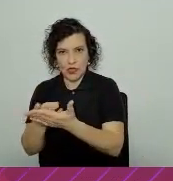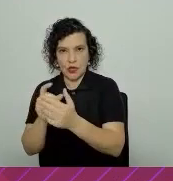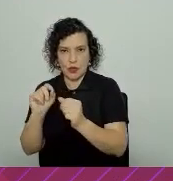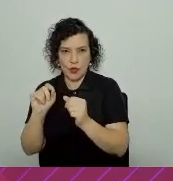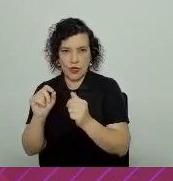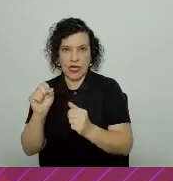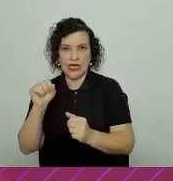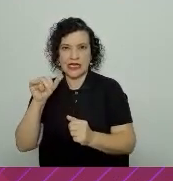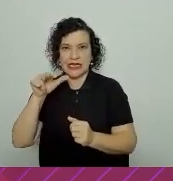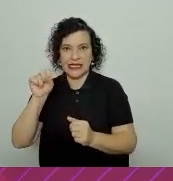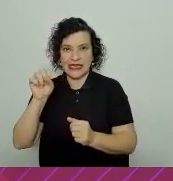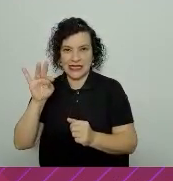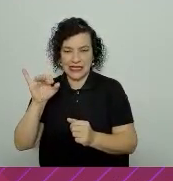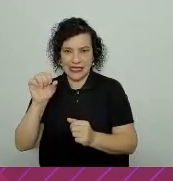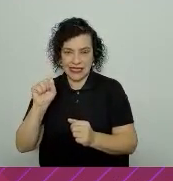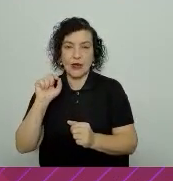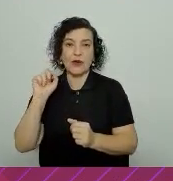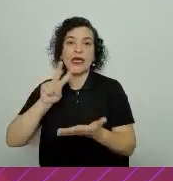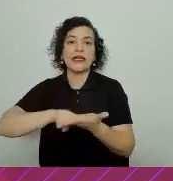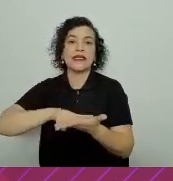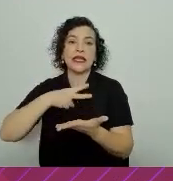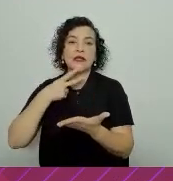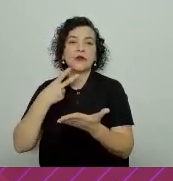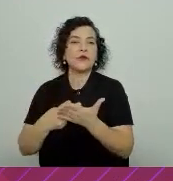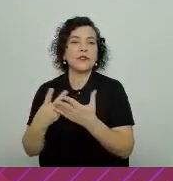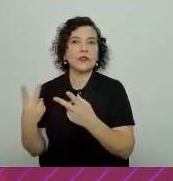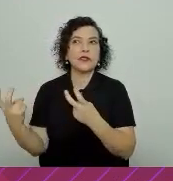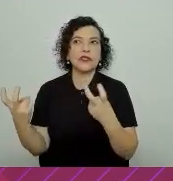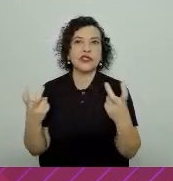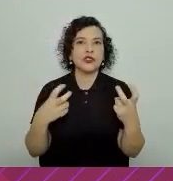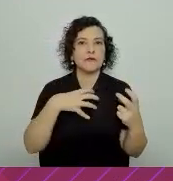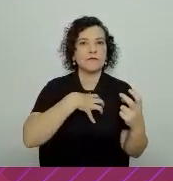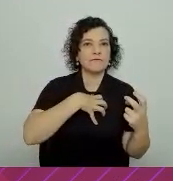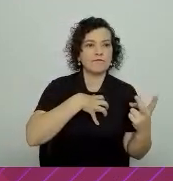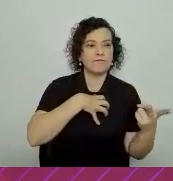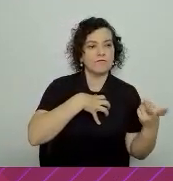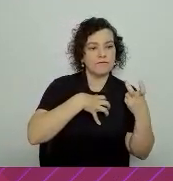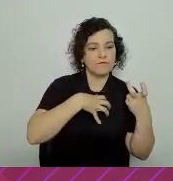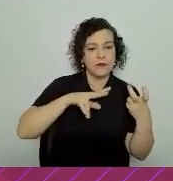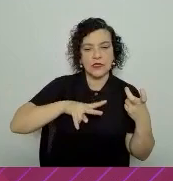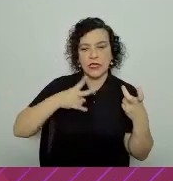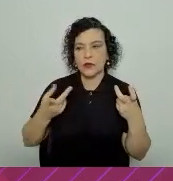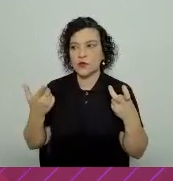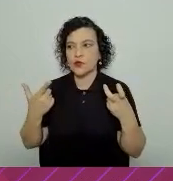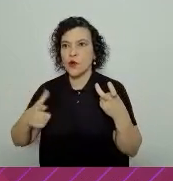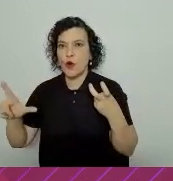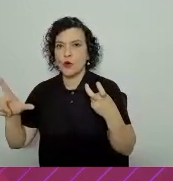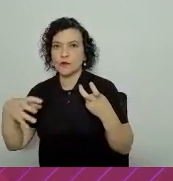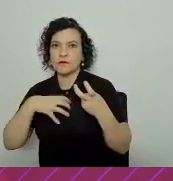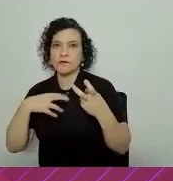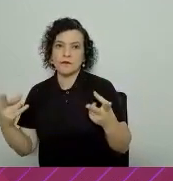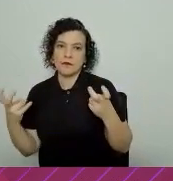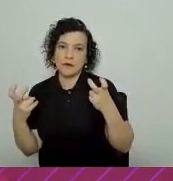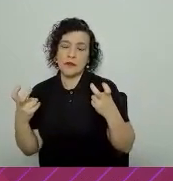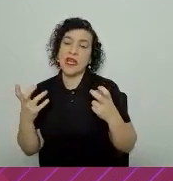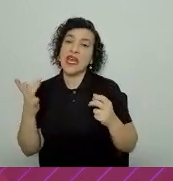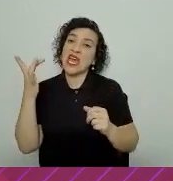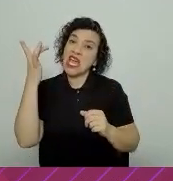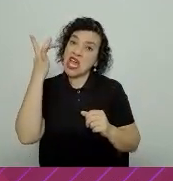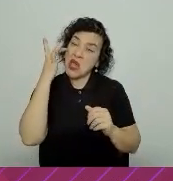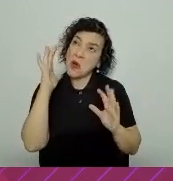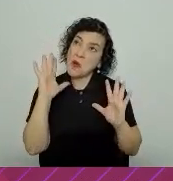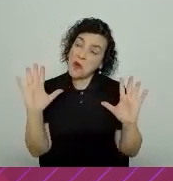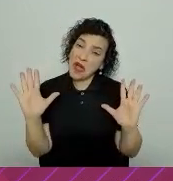com s que é traduzir um sentido em outros eu acho que a tecnologia ela vai ela ela